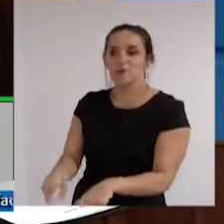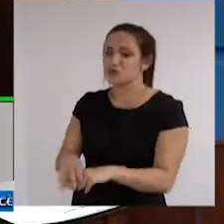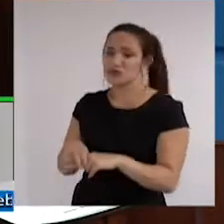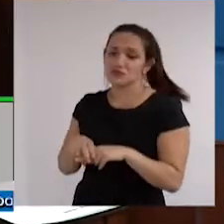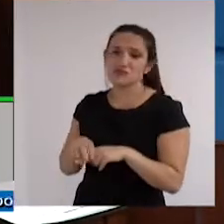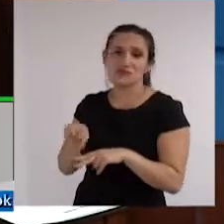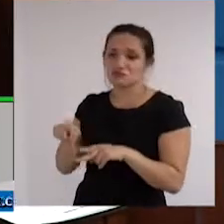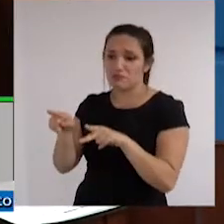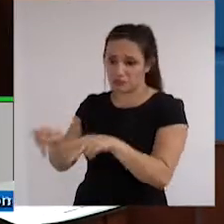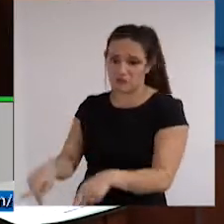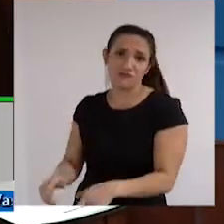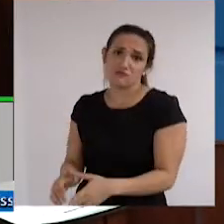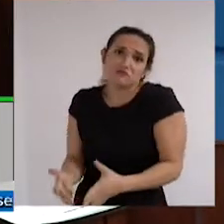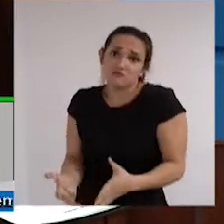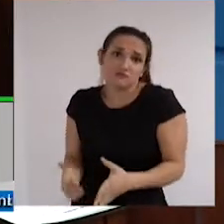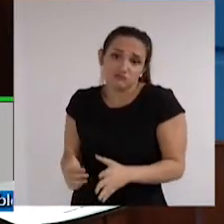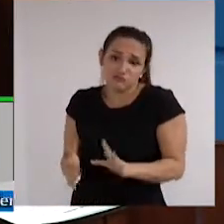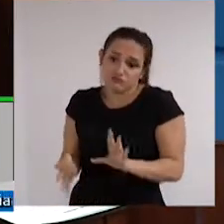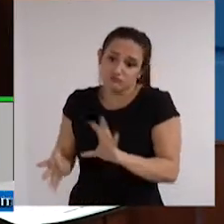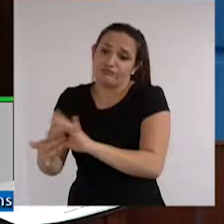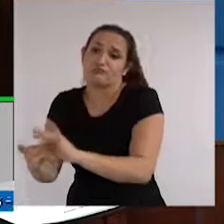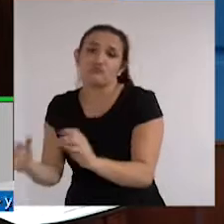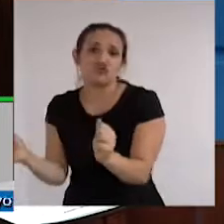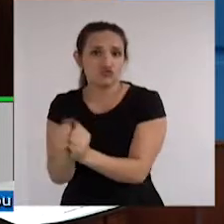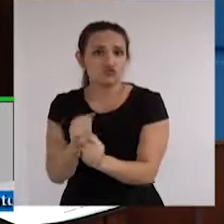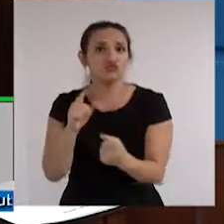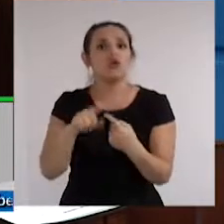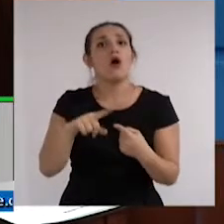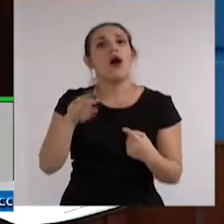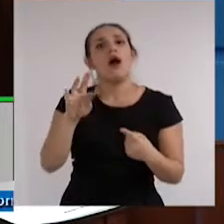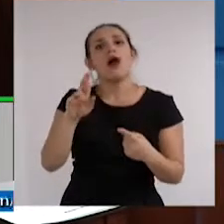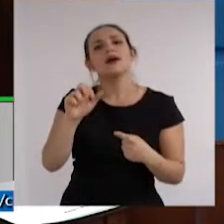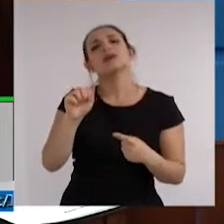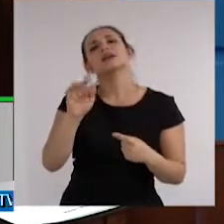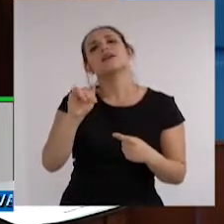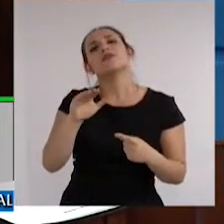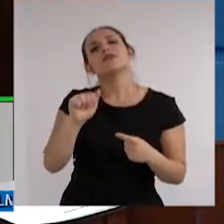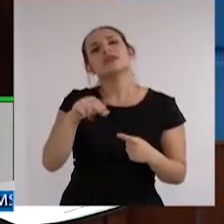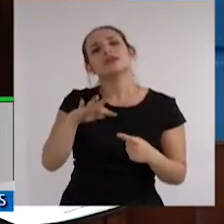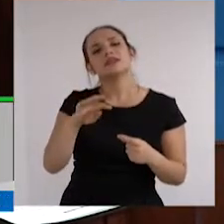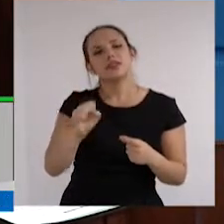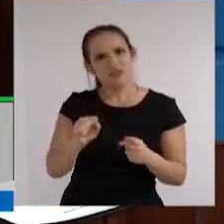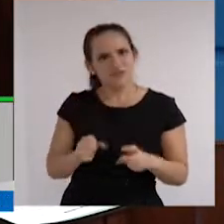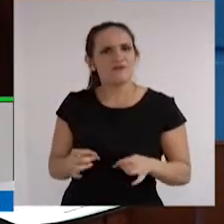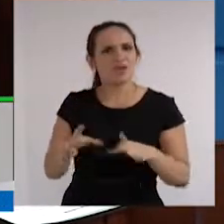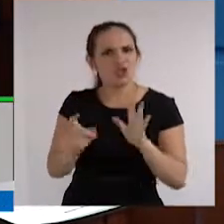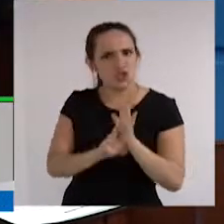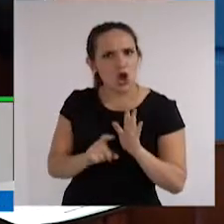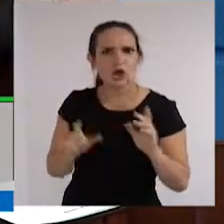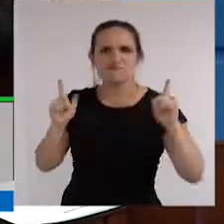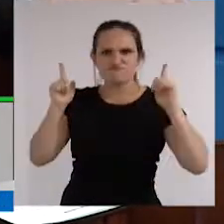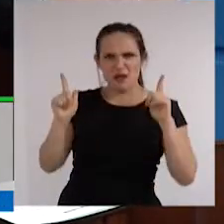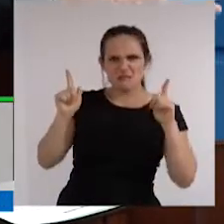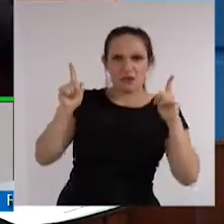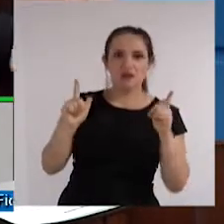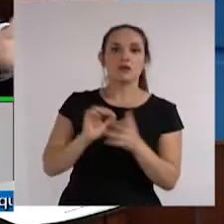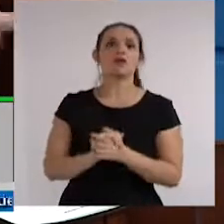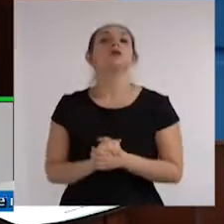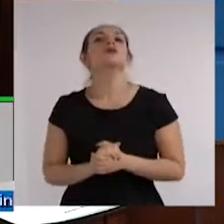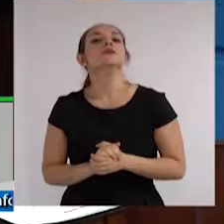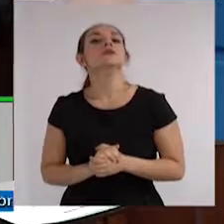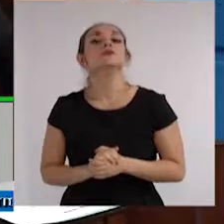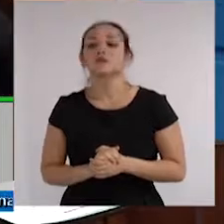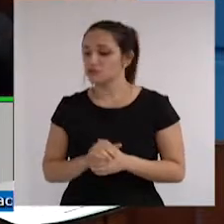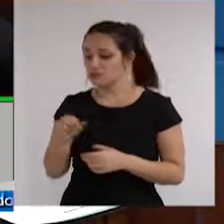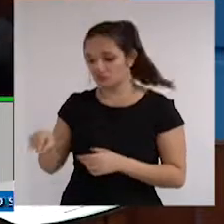ficou entregue a traficantes, milicianos, que acabaram dando assistência à